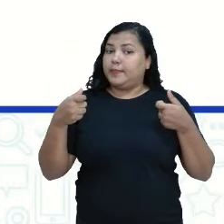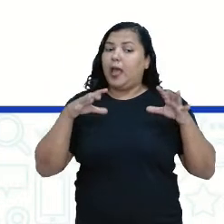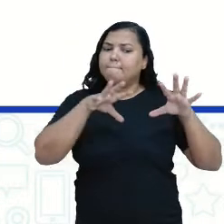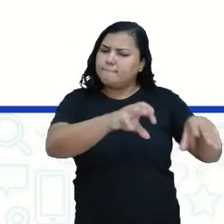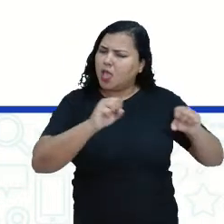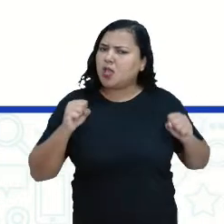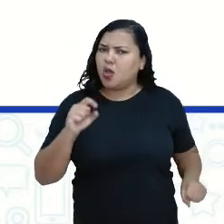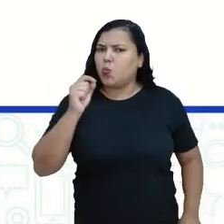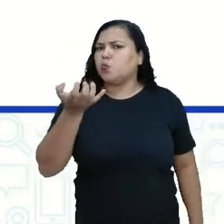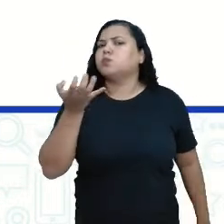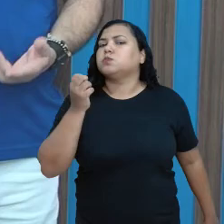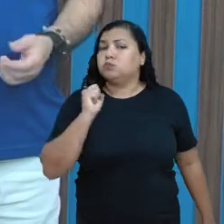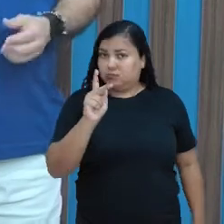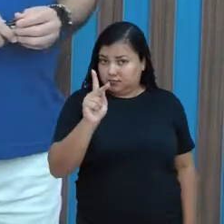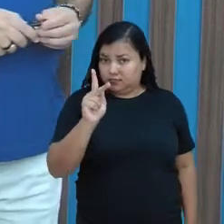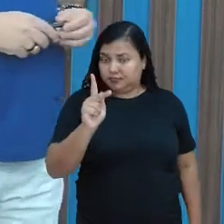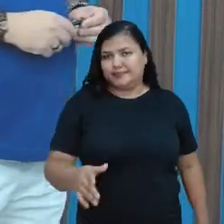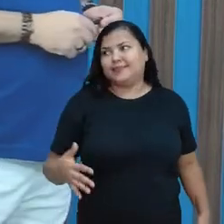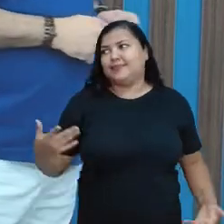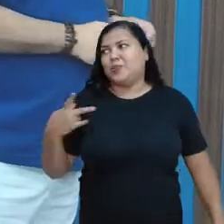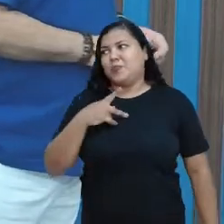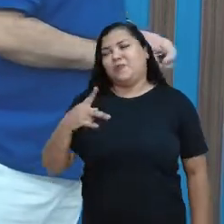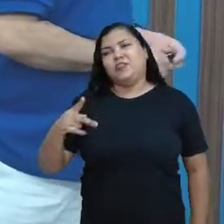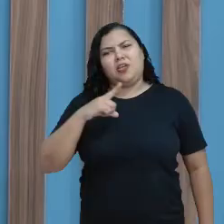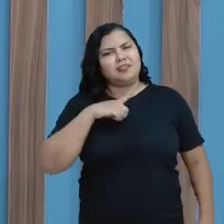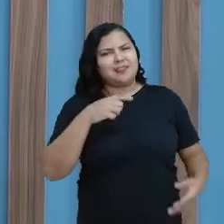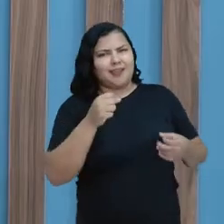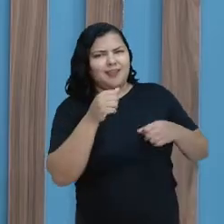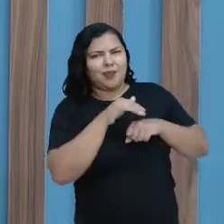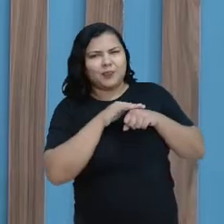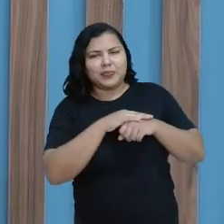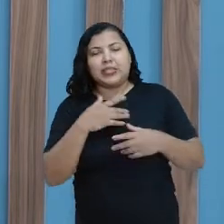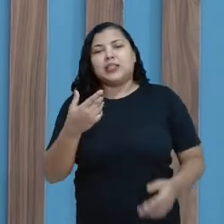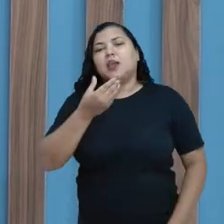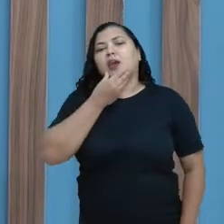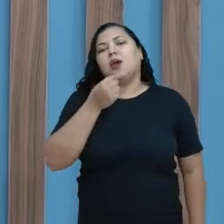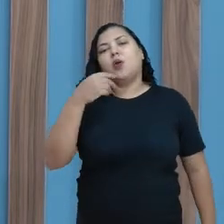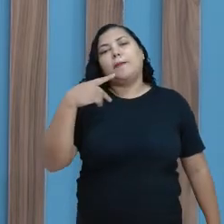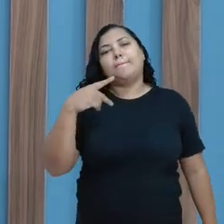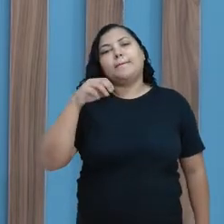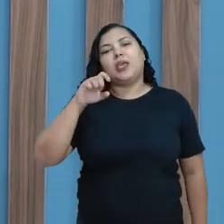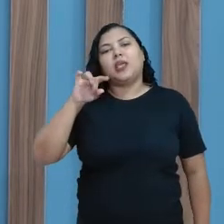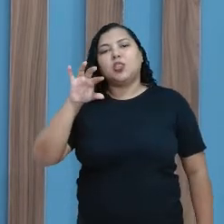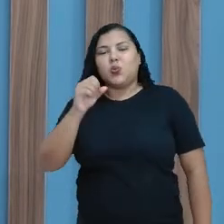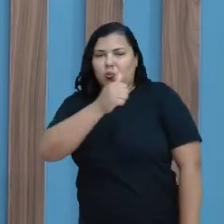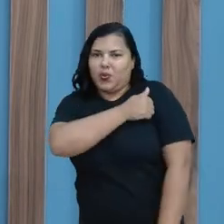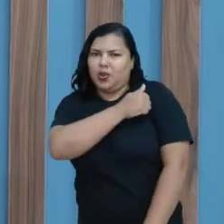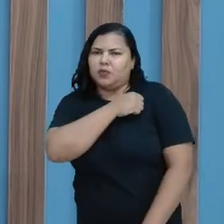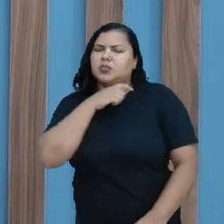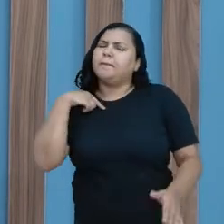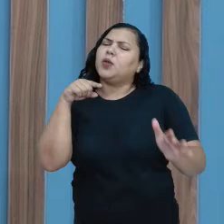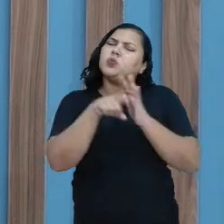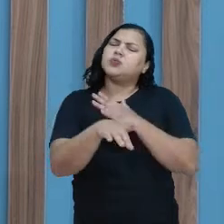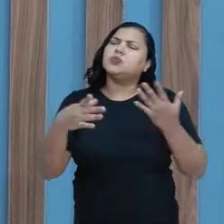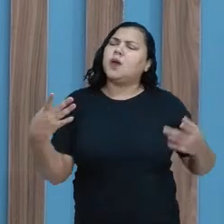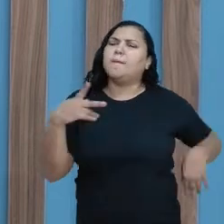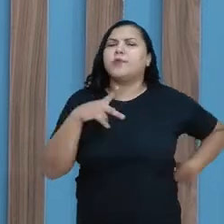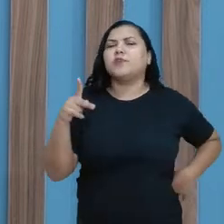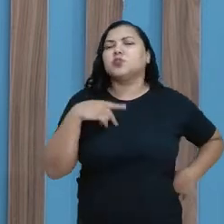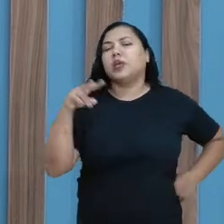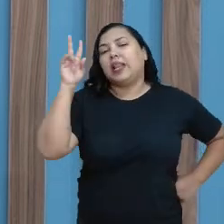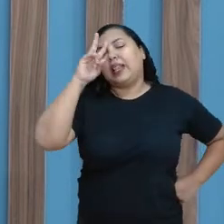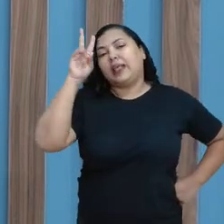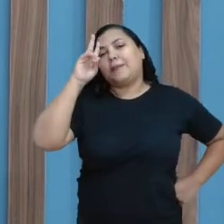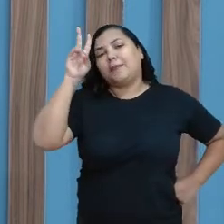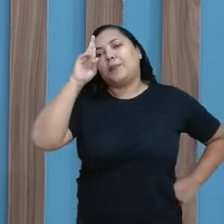gente desejar. Ok? E aí, professor, algum comentário? O aluno Pedro Henrique está perguntando assim, professor, ele lembrou aqui do quadro,